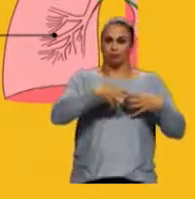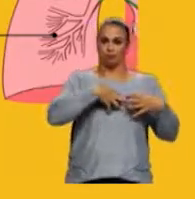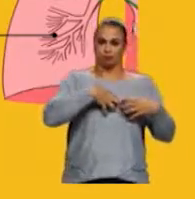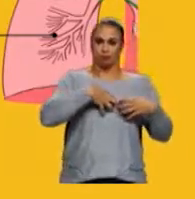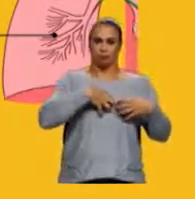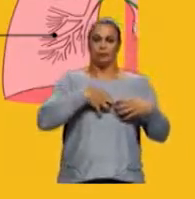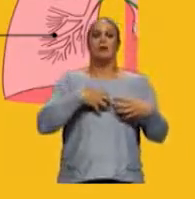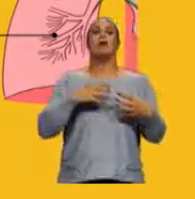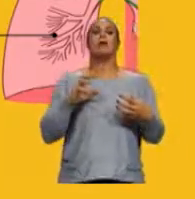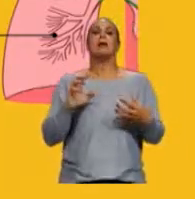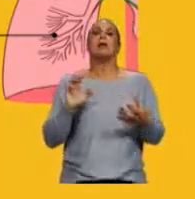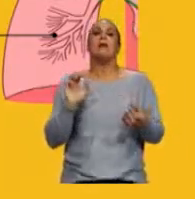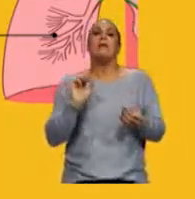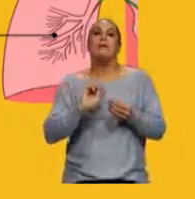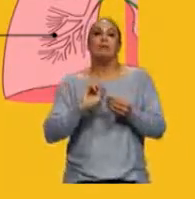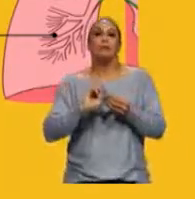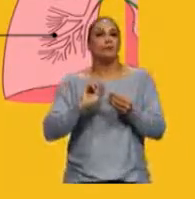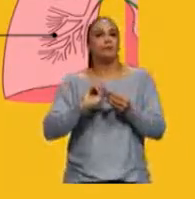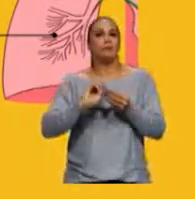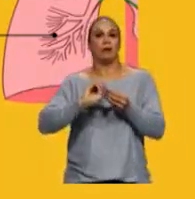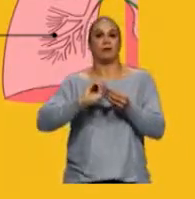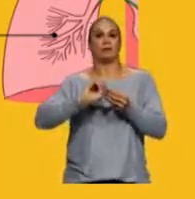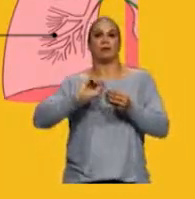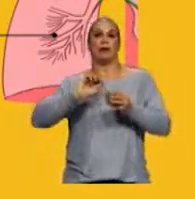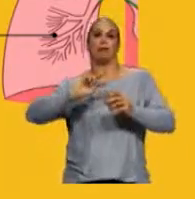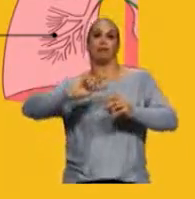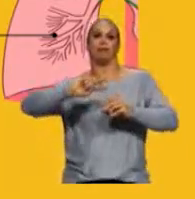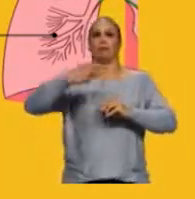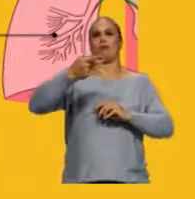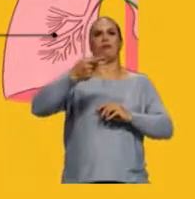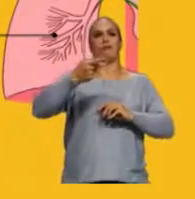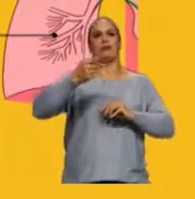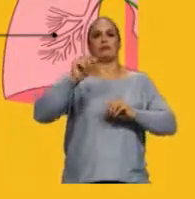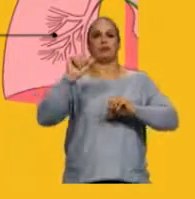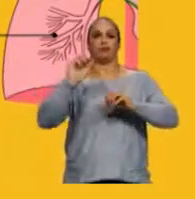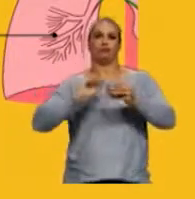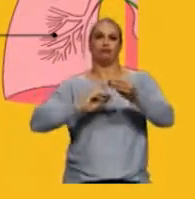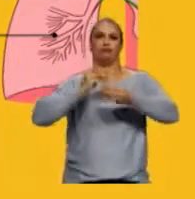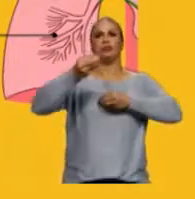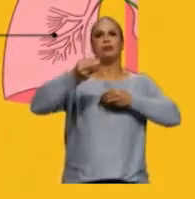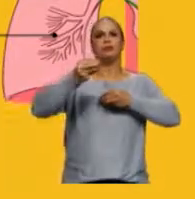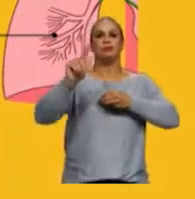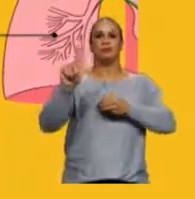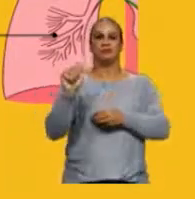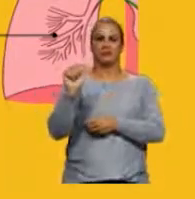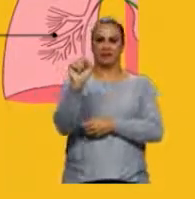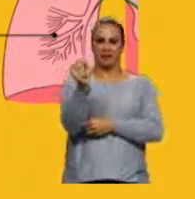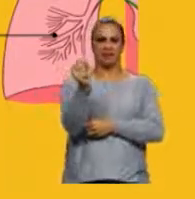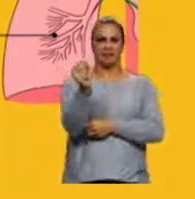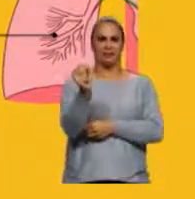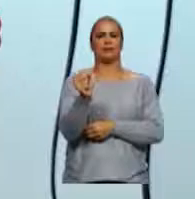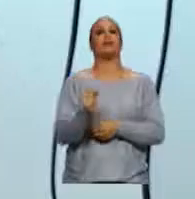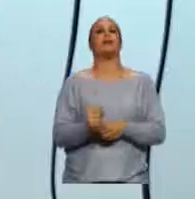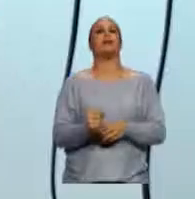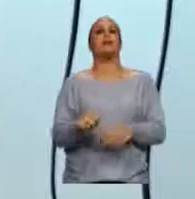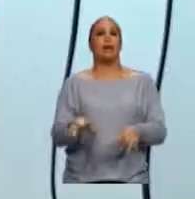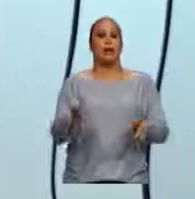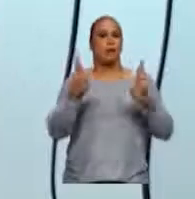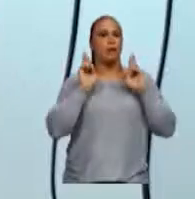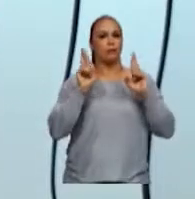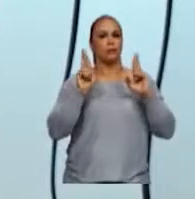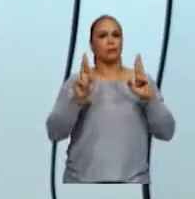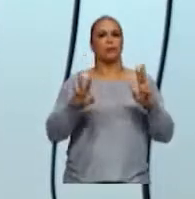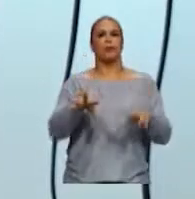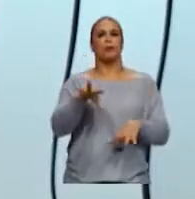realizar esse processo de respiração. Vamos lá, vamos conhecer um pouquinho desses órgãos e para